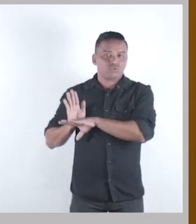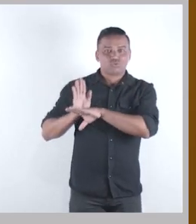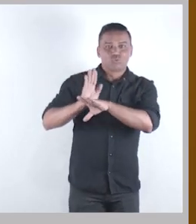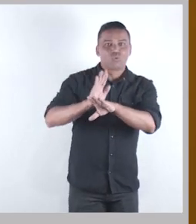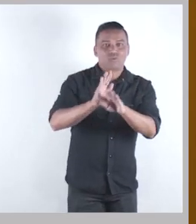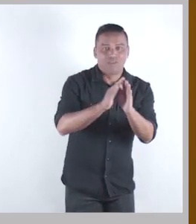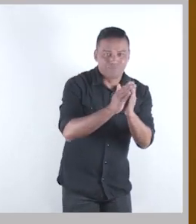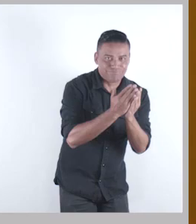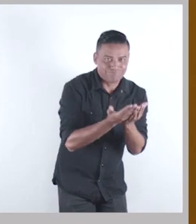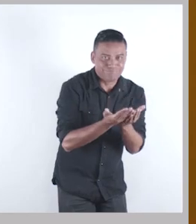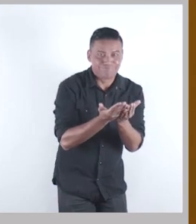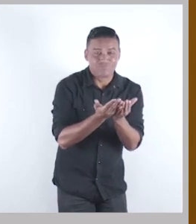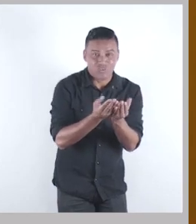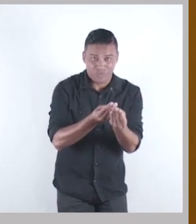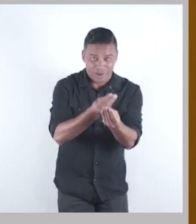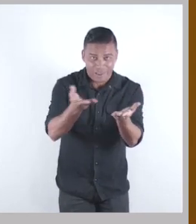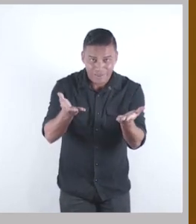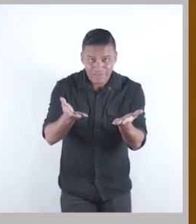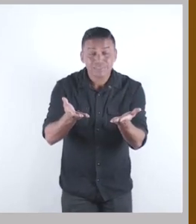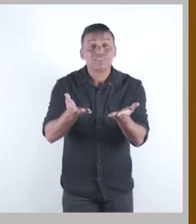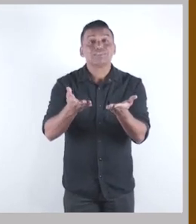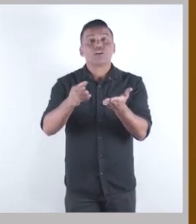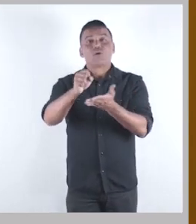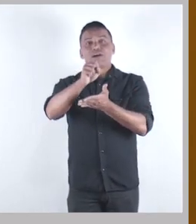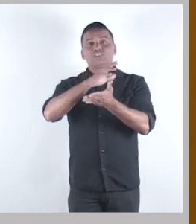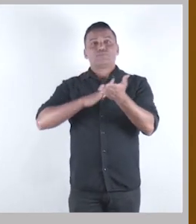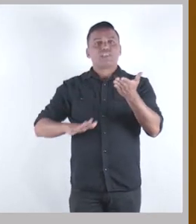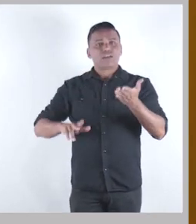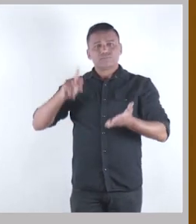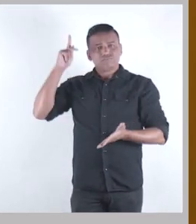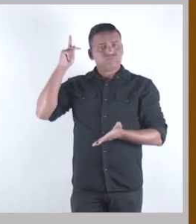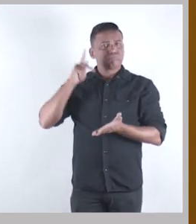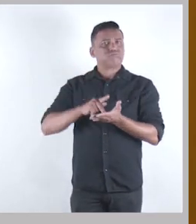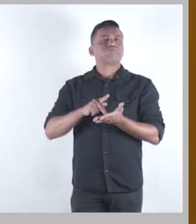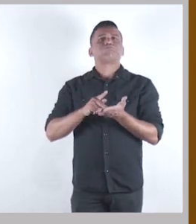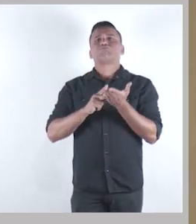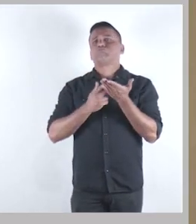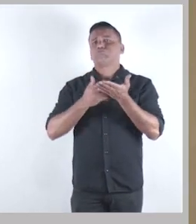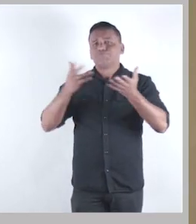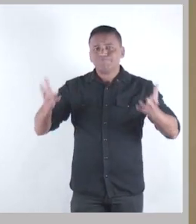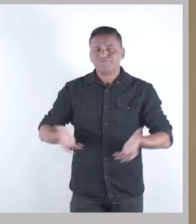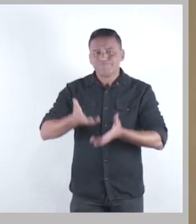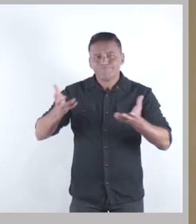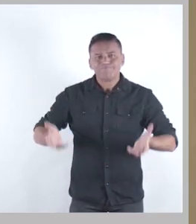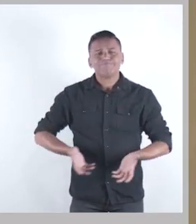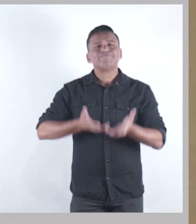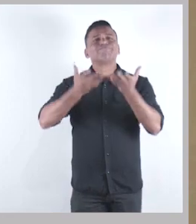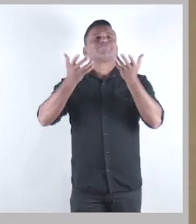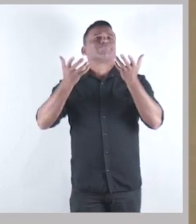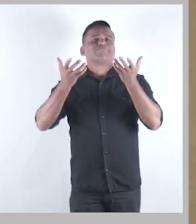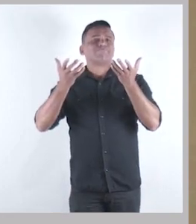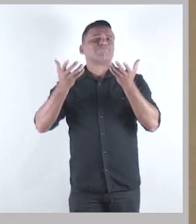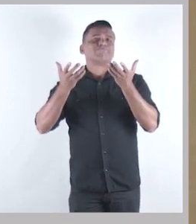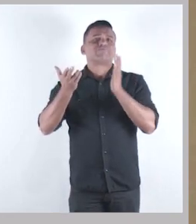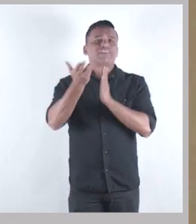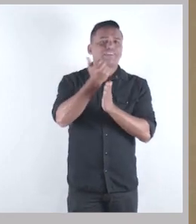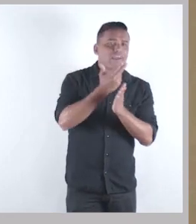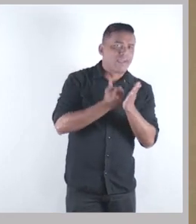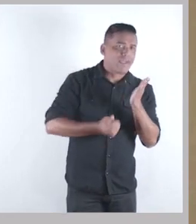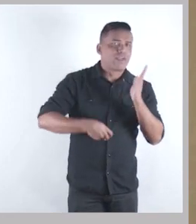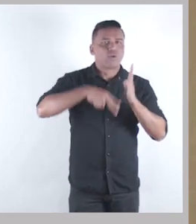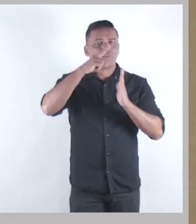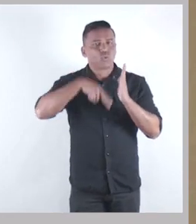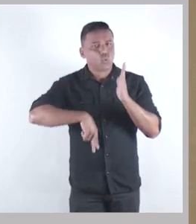também perto dessas instituições através de atividades concretas de animação de leitura, através de feiras de leitura e